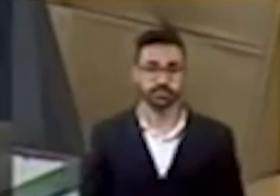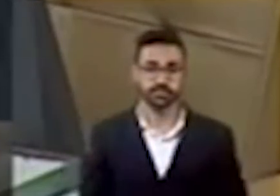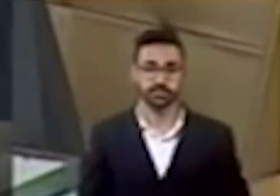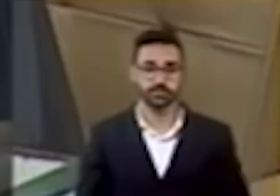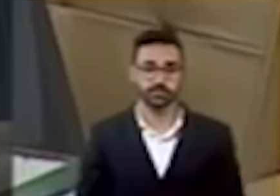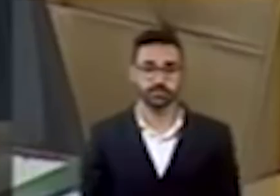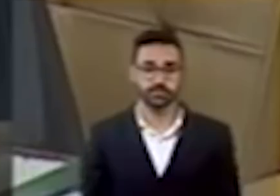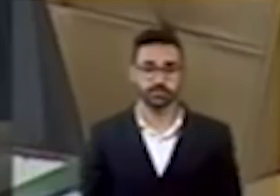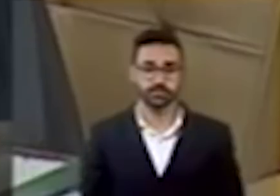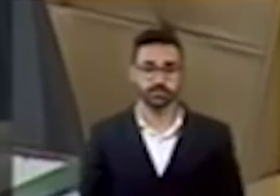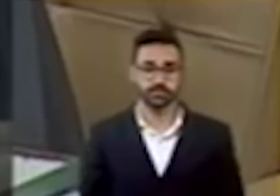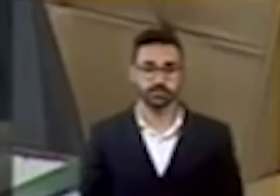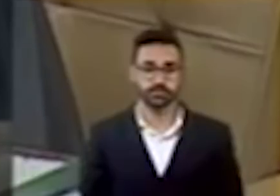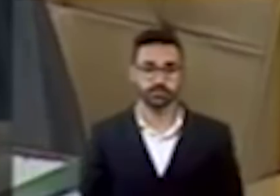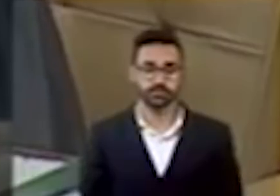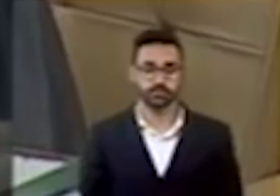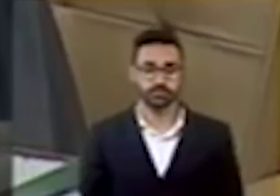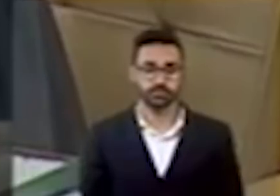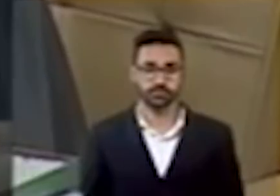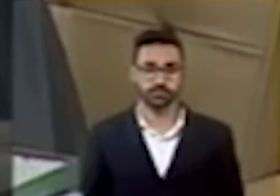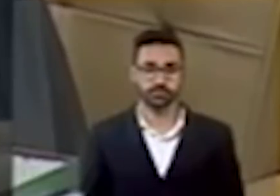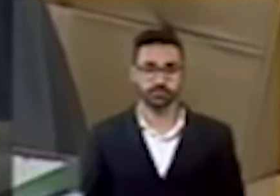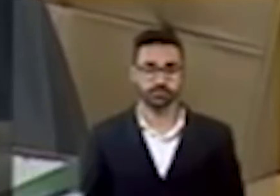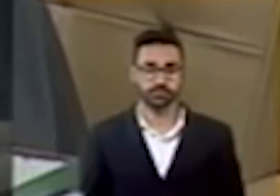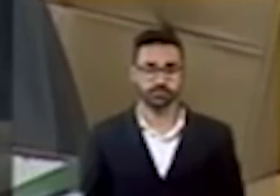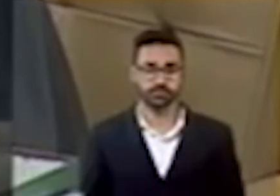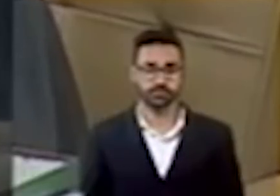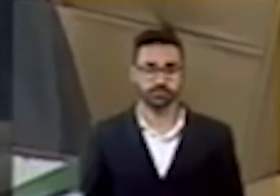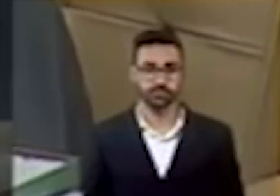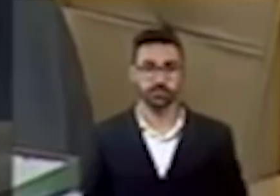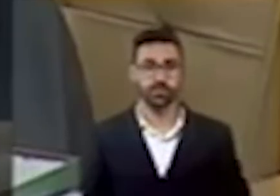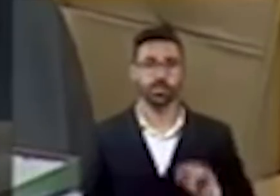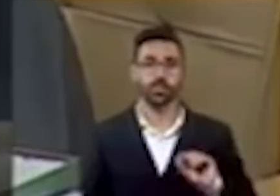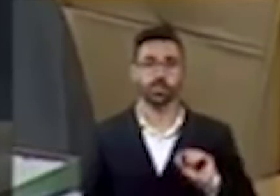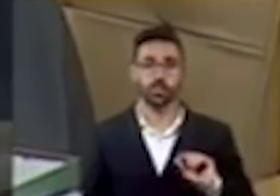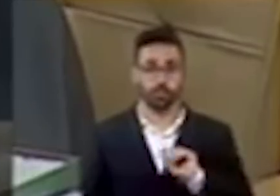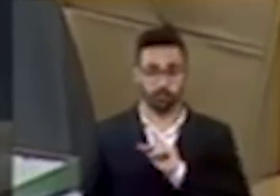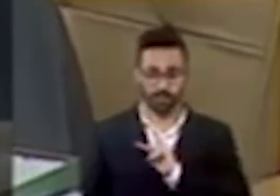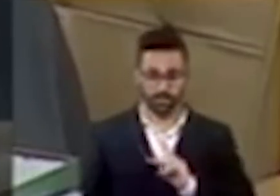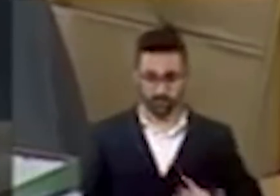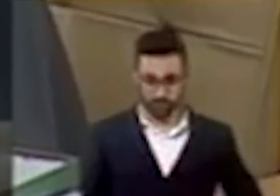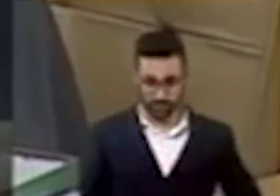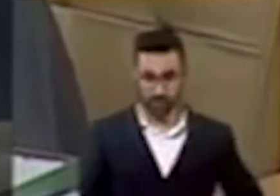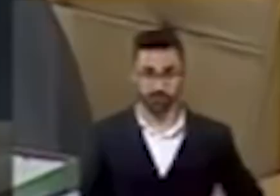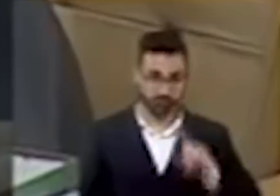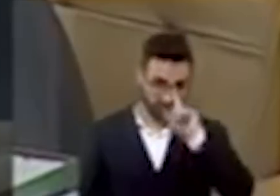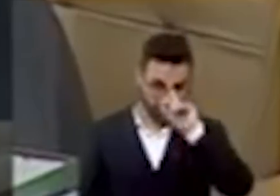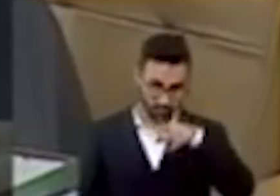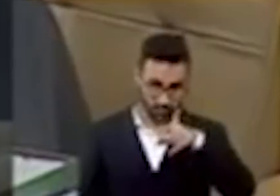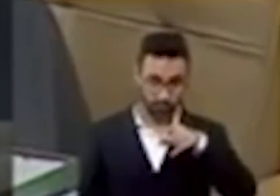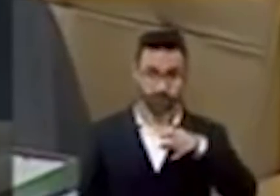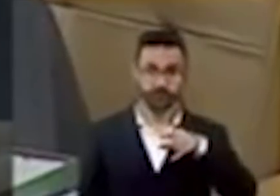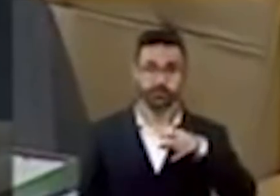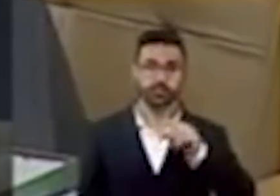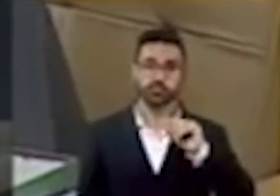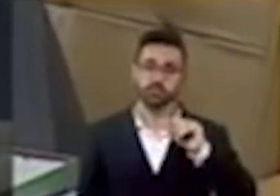tratou do comando pelo presidente da República das Forças Armadas e o seu poder de